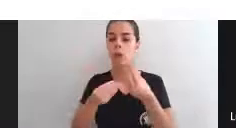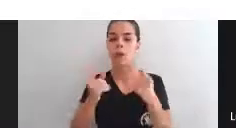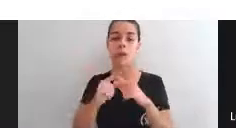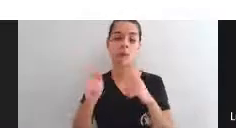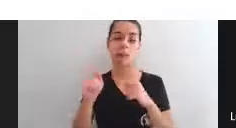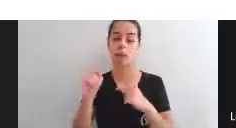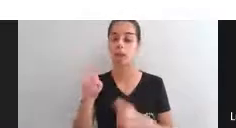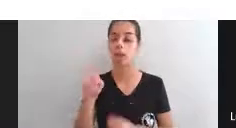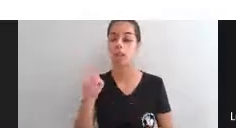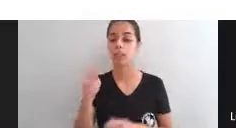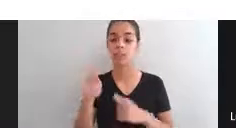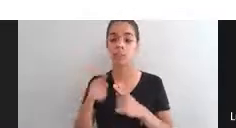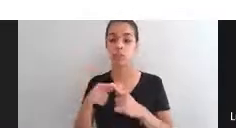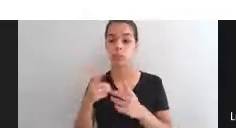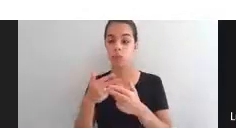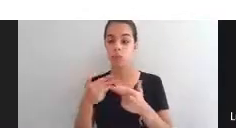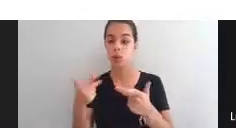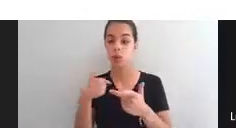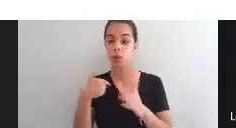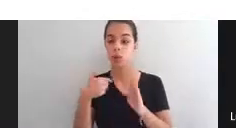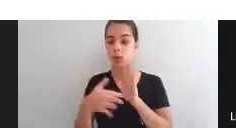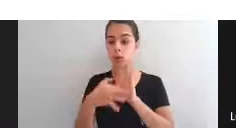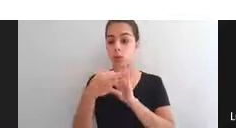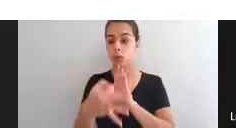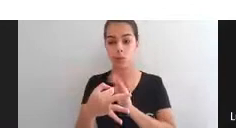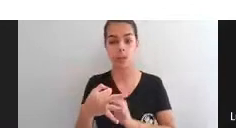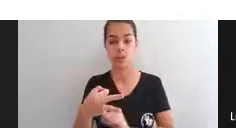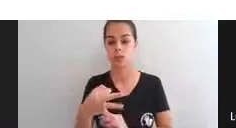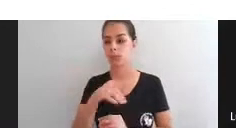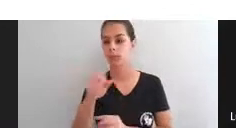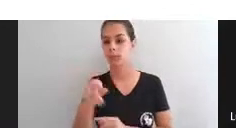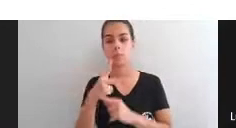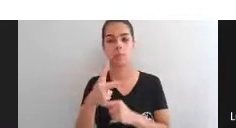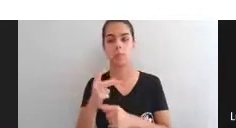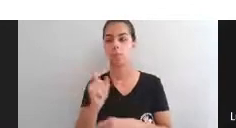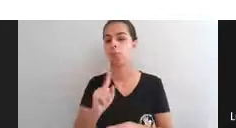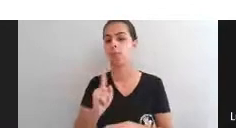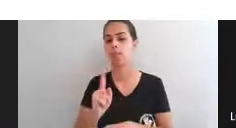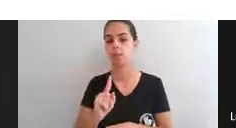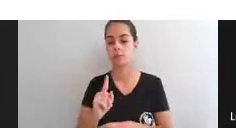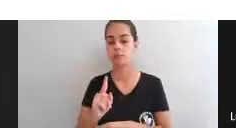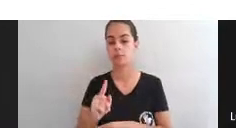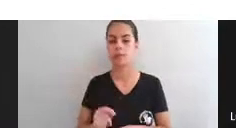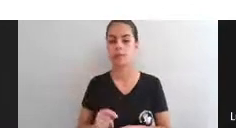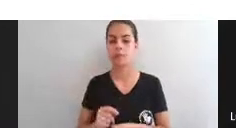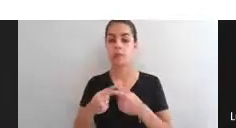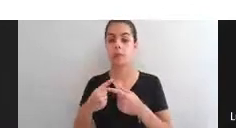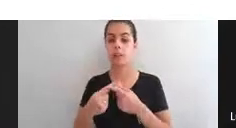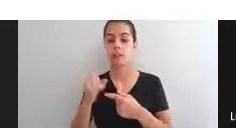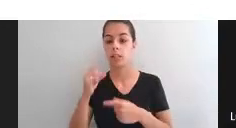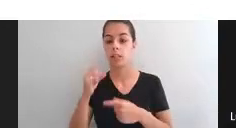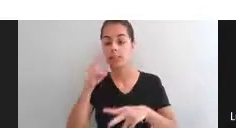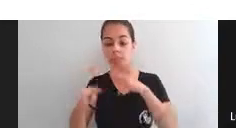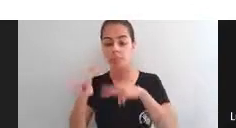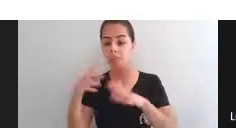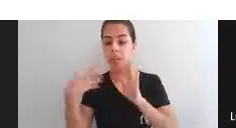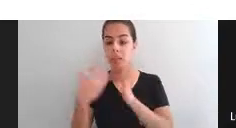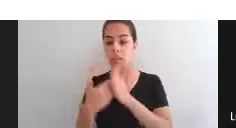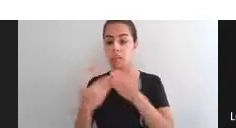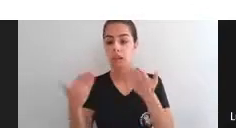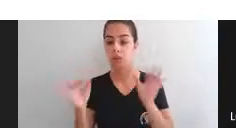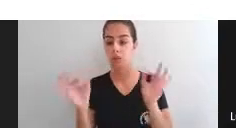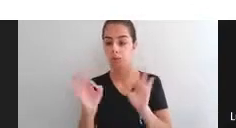ia sugerir para ninguém buscar, porque se não foi observado até hoje,